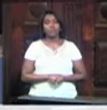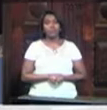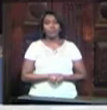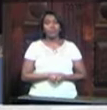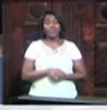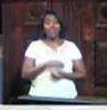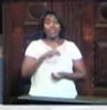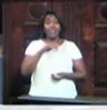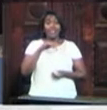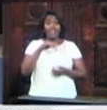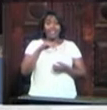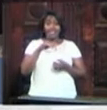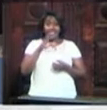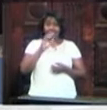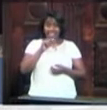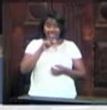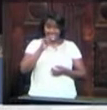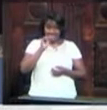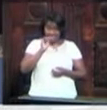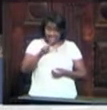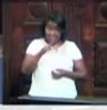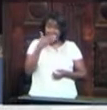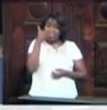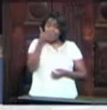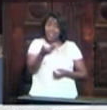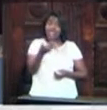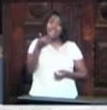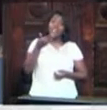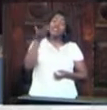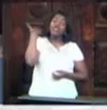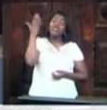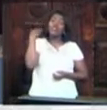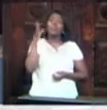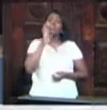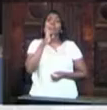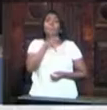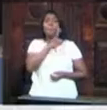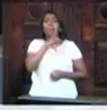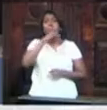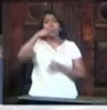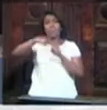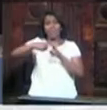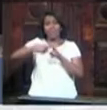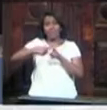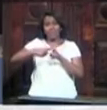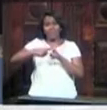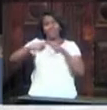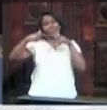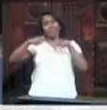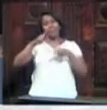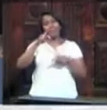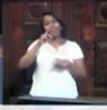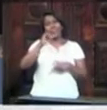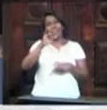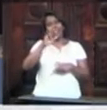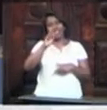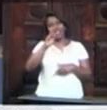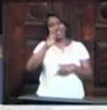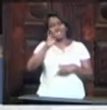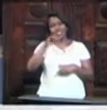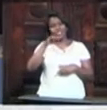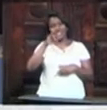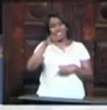canal em frente ao antigo bar do Meio, em Piratininga. Está aqui, senhor presidente,